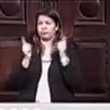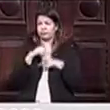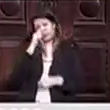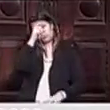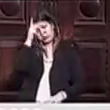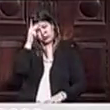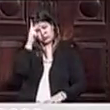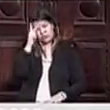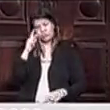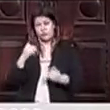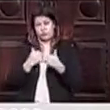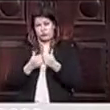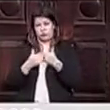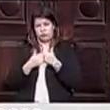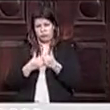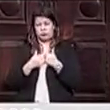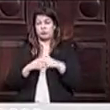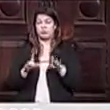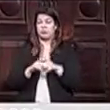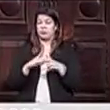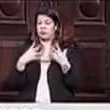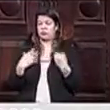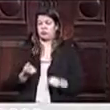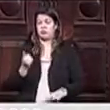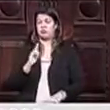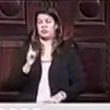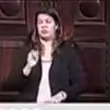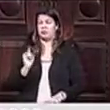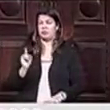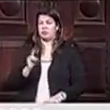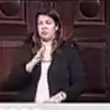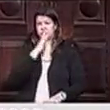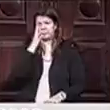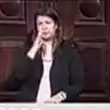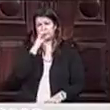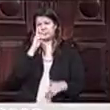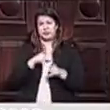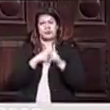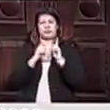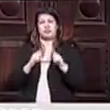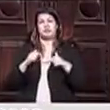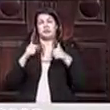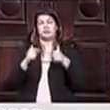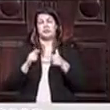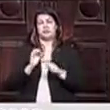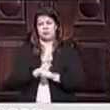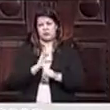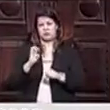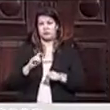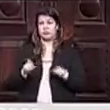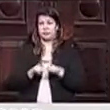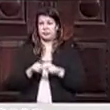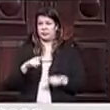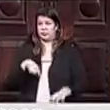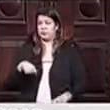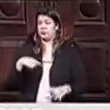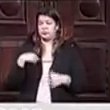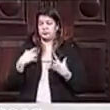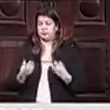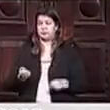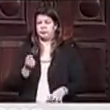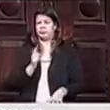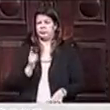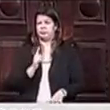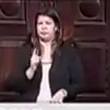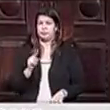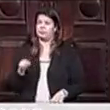podemos aceitar que o governo do Estado continue sendo leniente na cobrança da dívida ativa do Estado. E nós também não podemos aceitar que